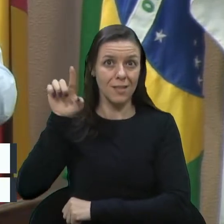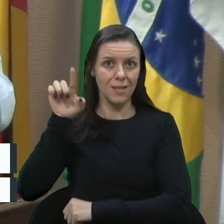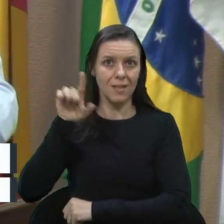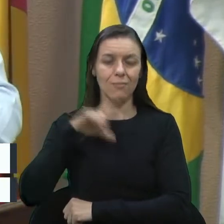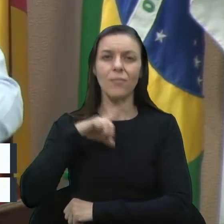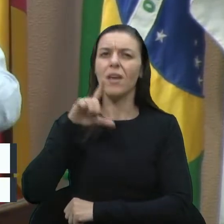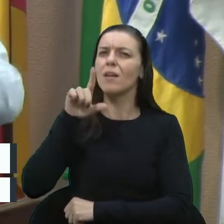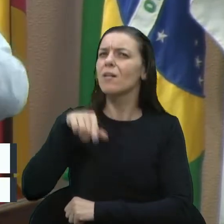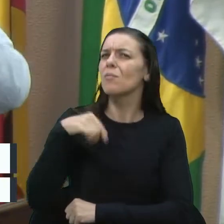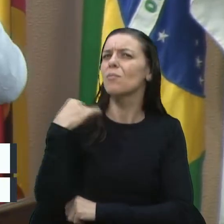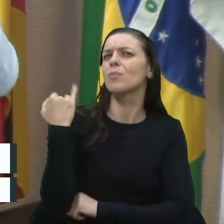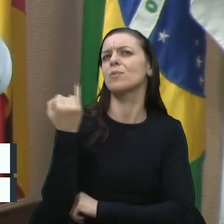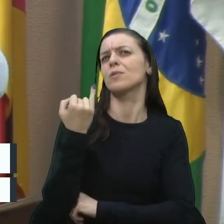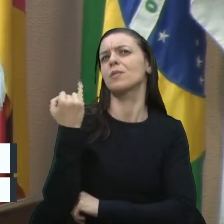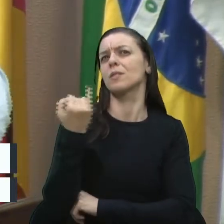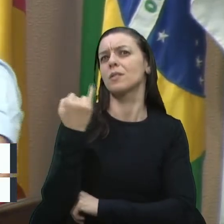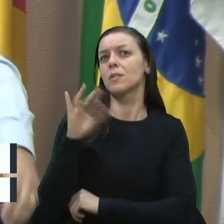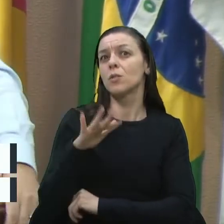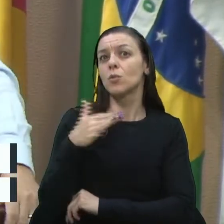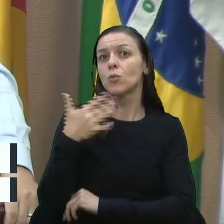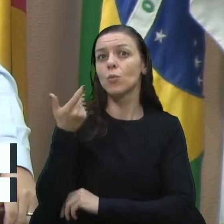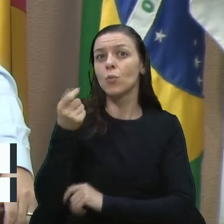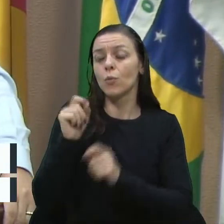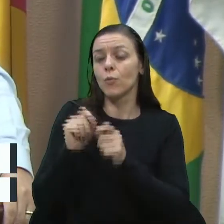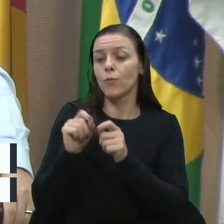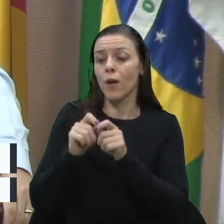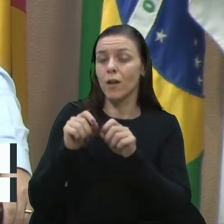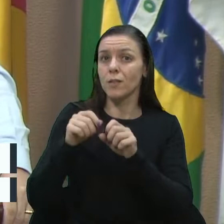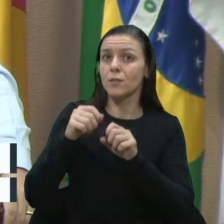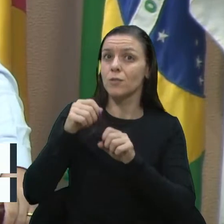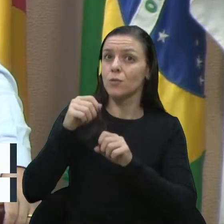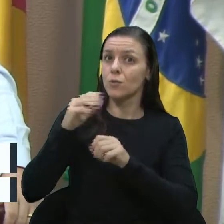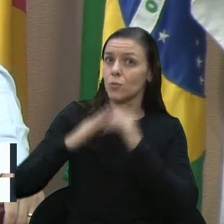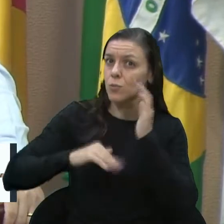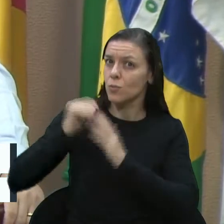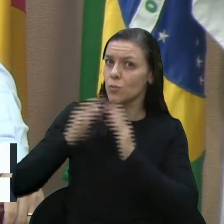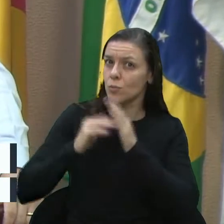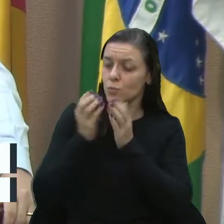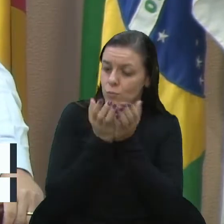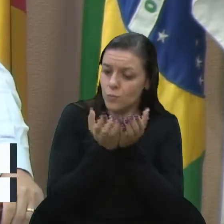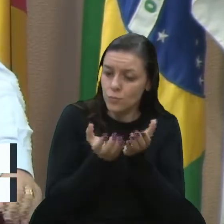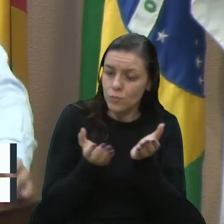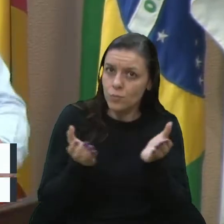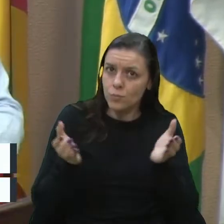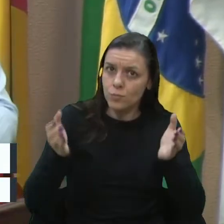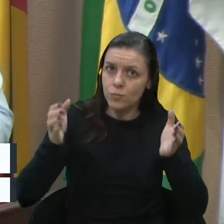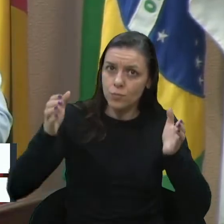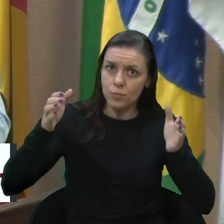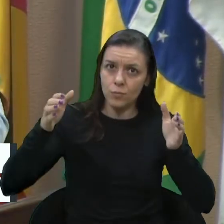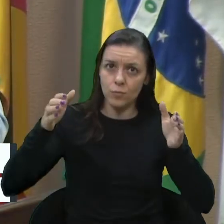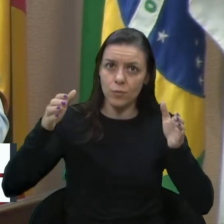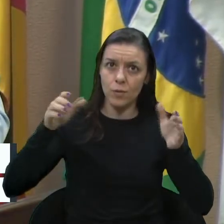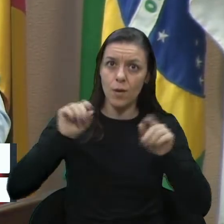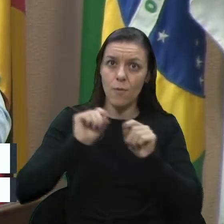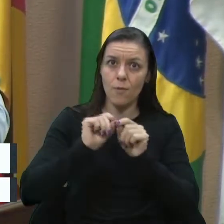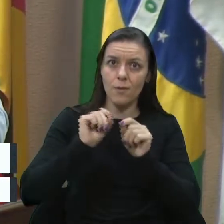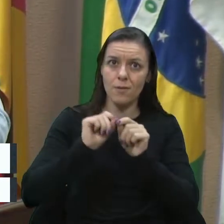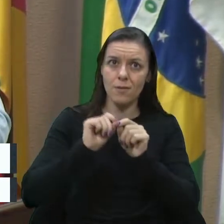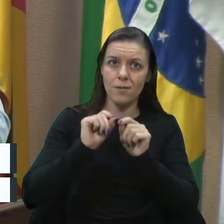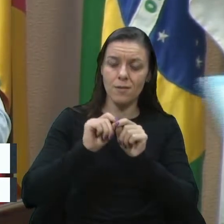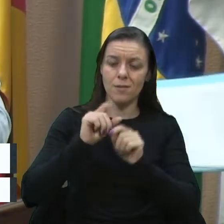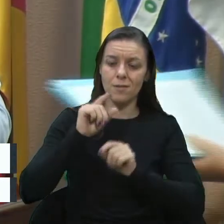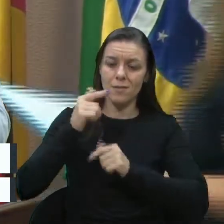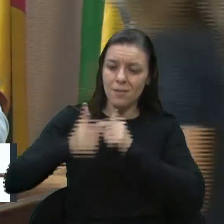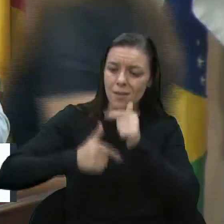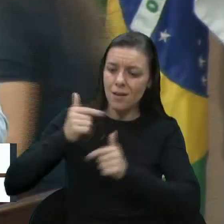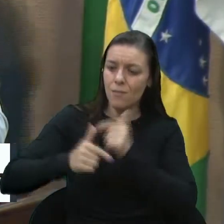importante, quando foi feito então aquela construção daquele piscinão, o quanto é importante ter esse trabalho, ter